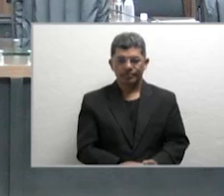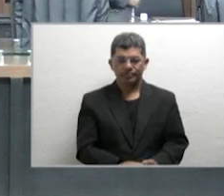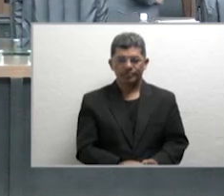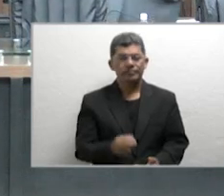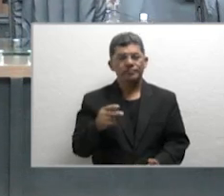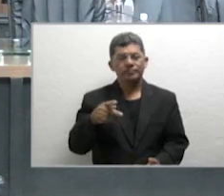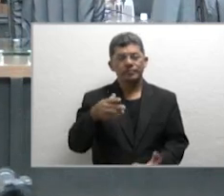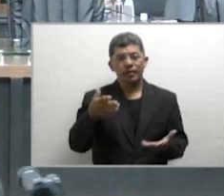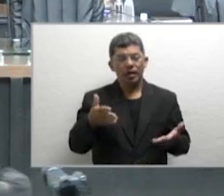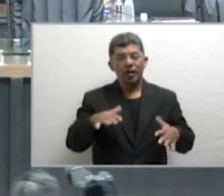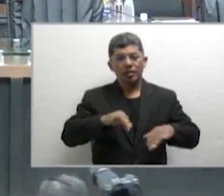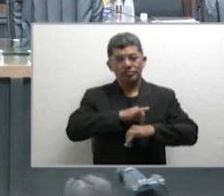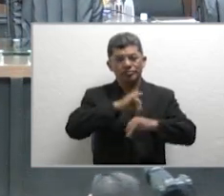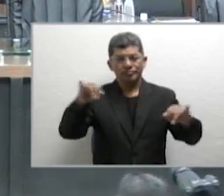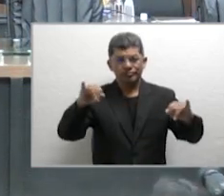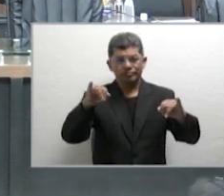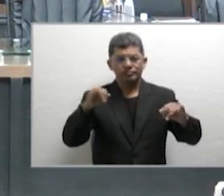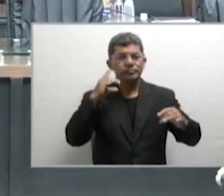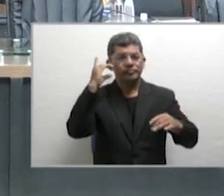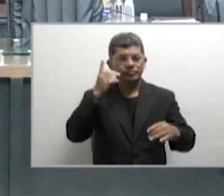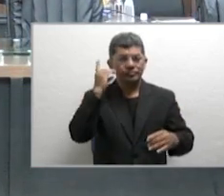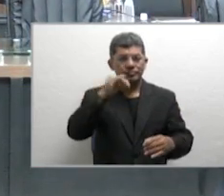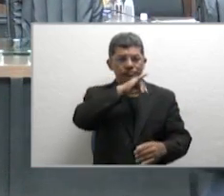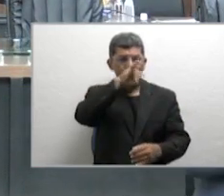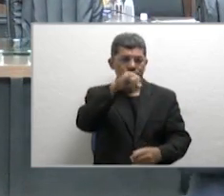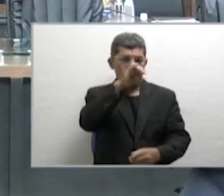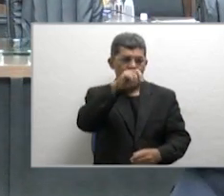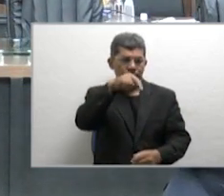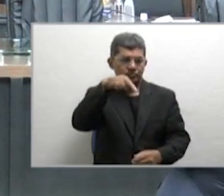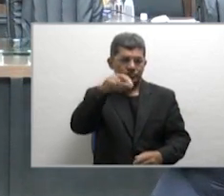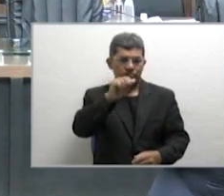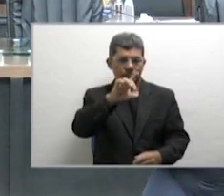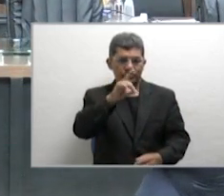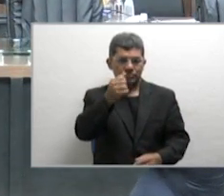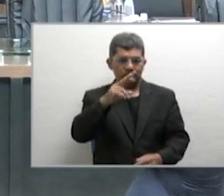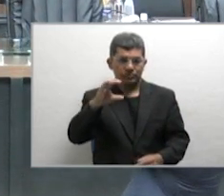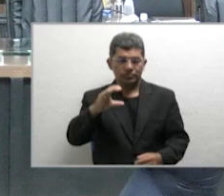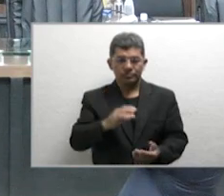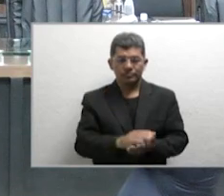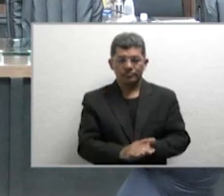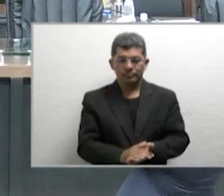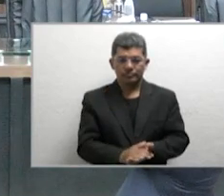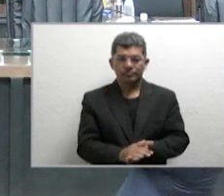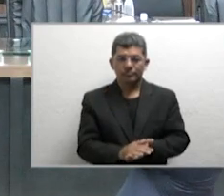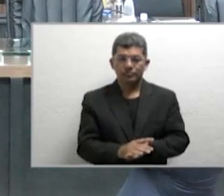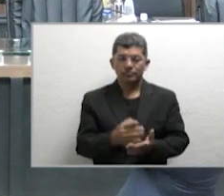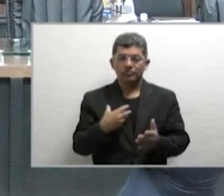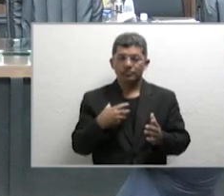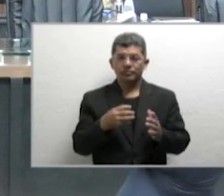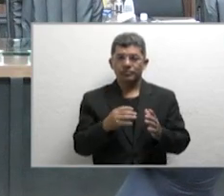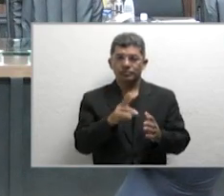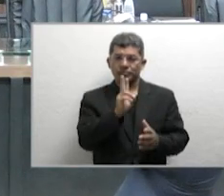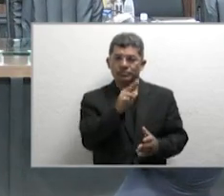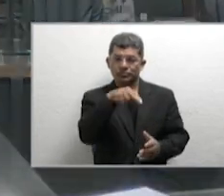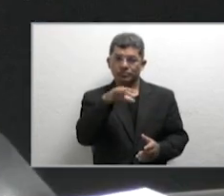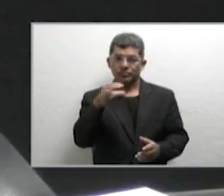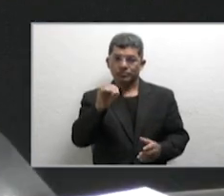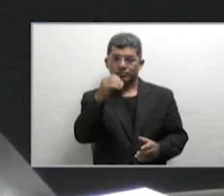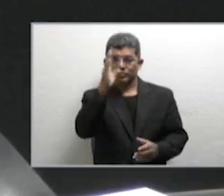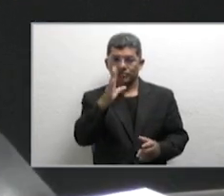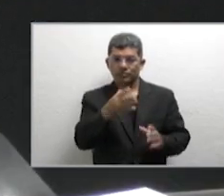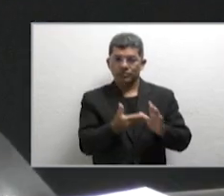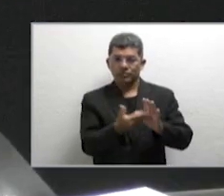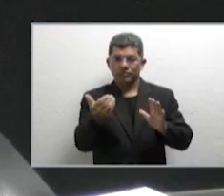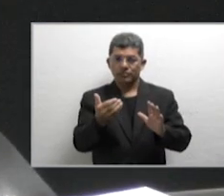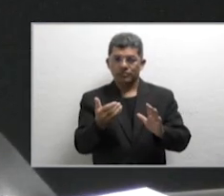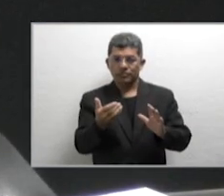Senhores, deputada Joana, com a palavra, questão de ordem, deputada Joana Dark. Está extinto o bloco do União Brasil. Não, é porque eu estou inscrita